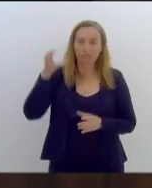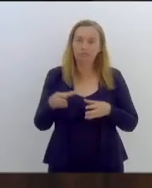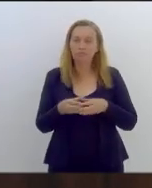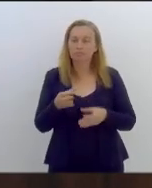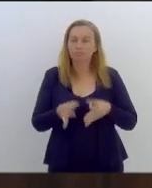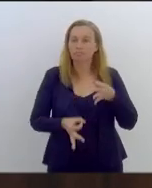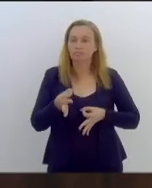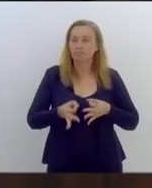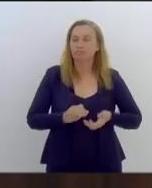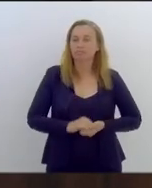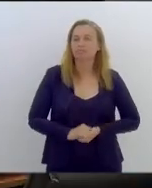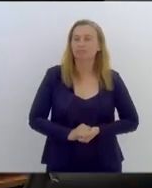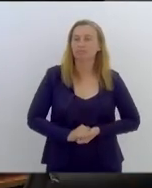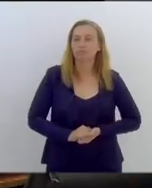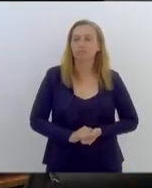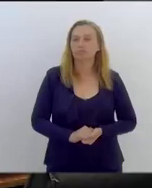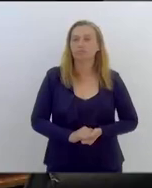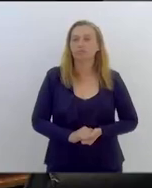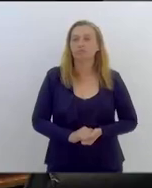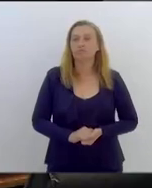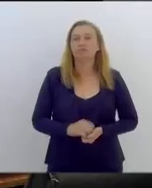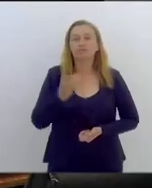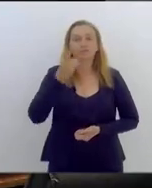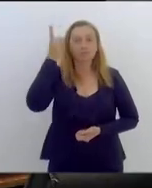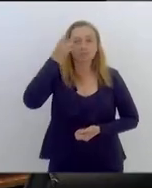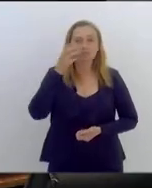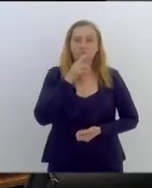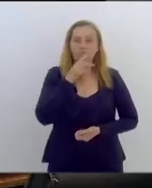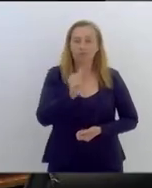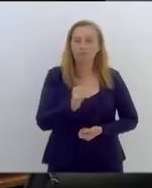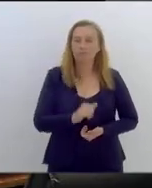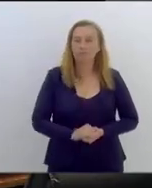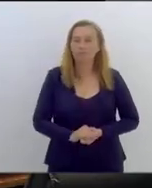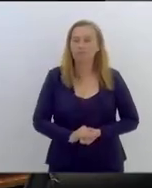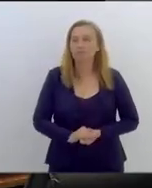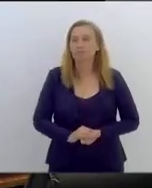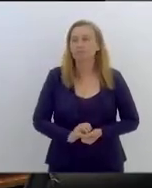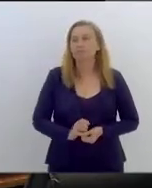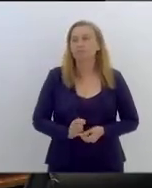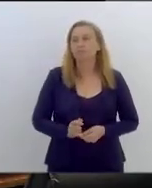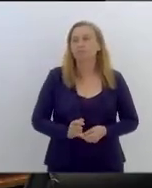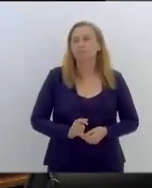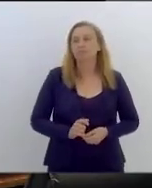Luiz Paulo. Deputado Rodrigo Amorim.